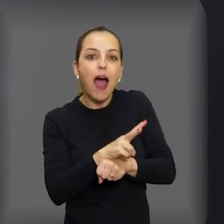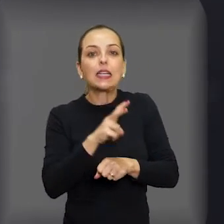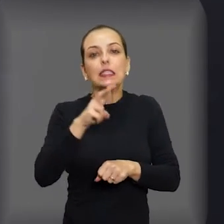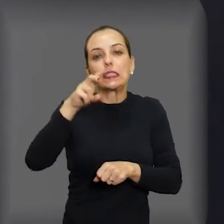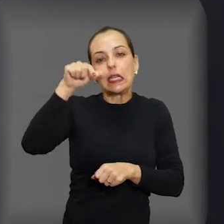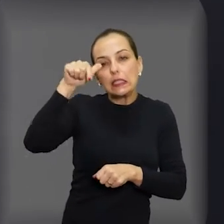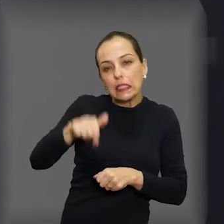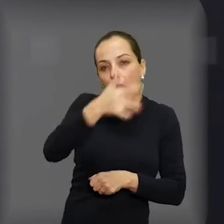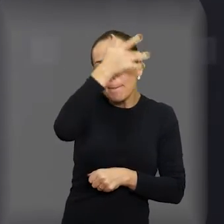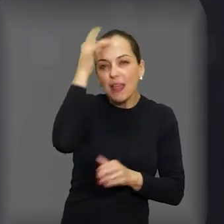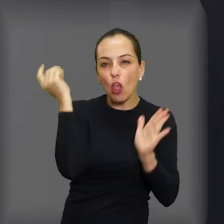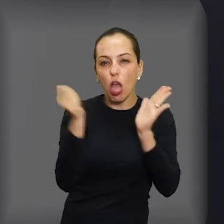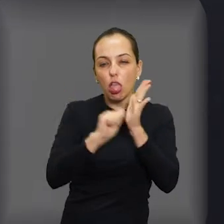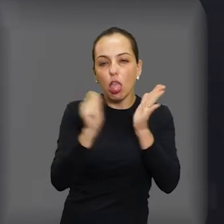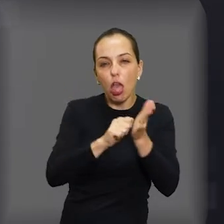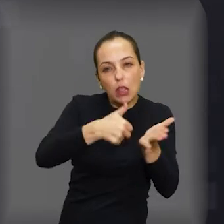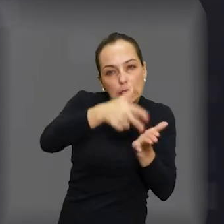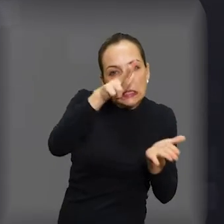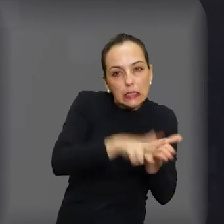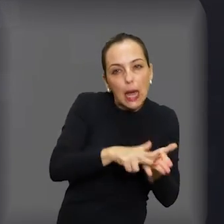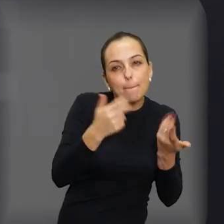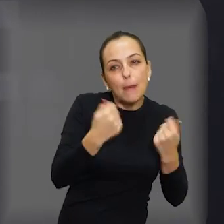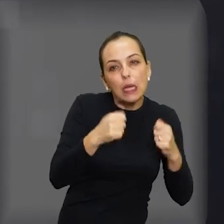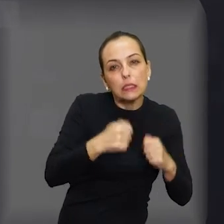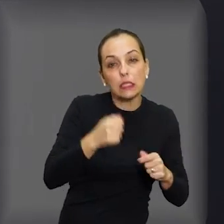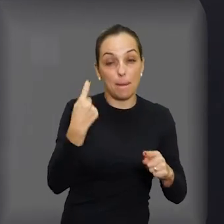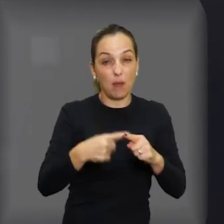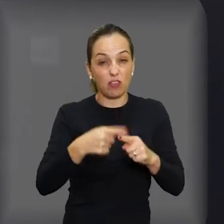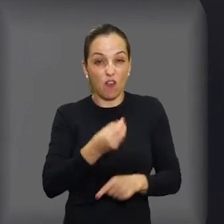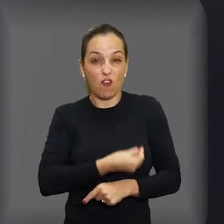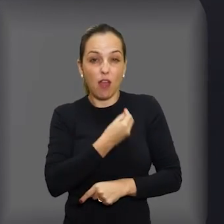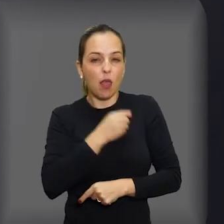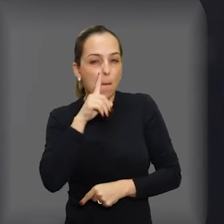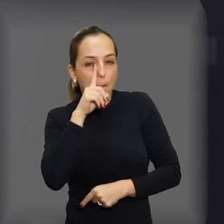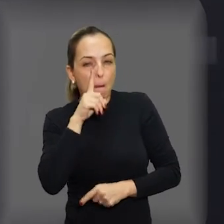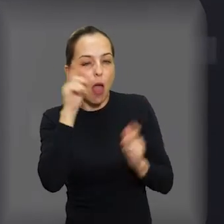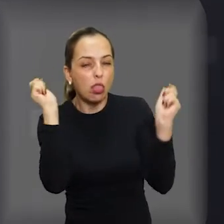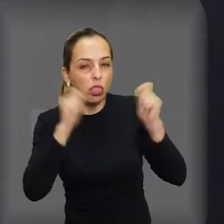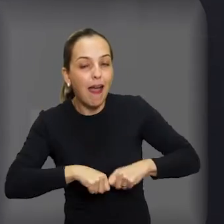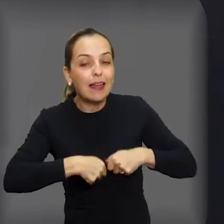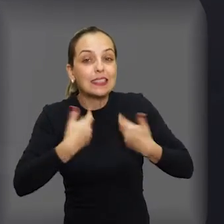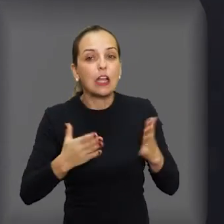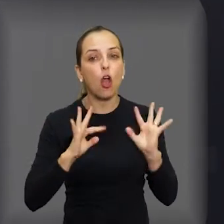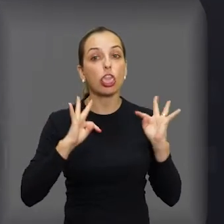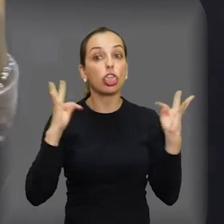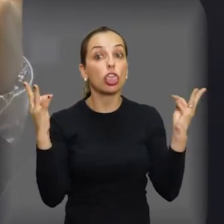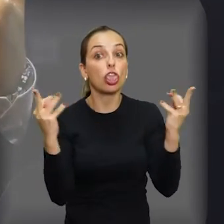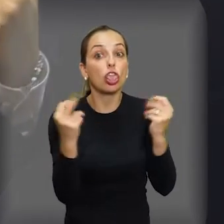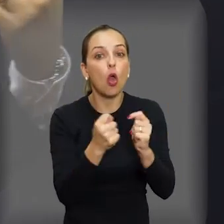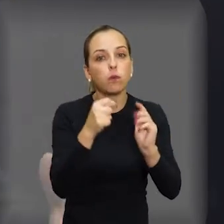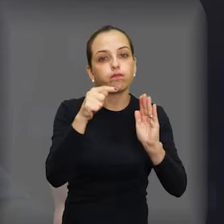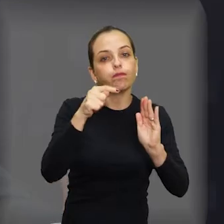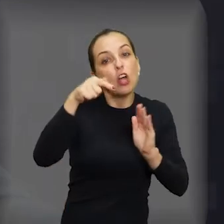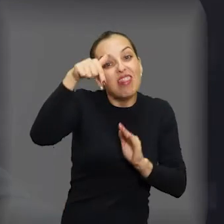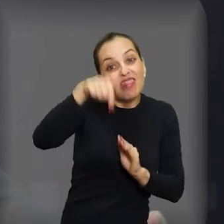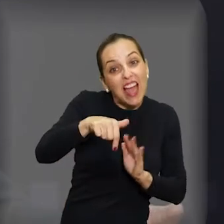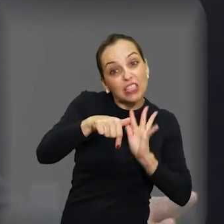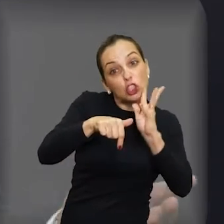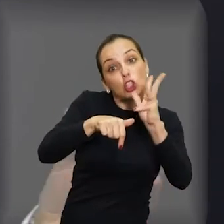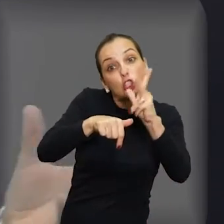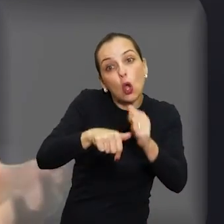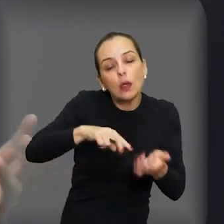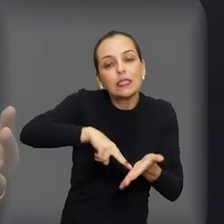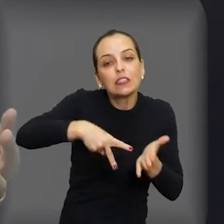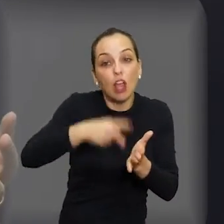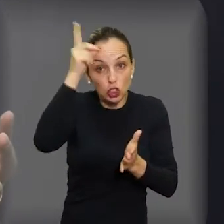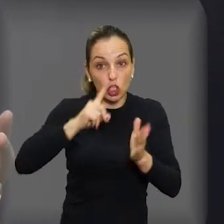segurança pública, vaga em creche, internação das pessoas que estão com dependência química e colocando a própria vida em risco. São todos